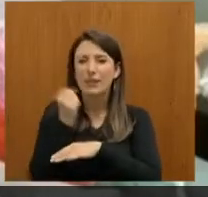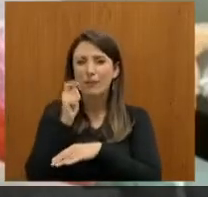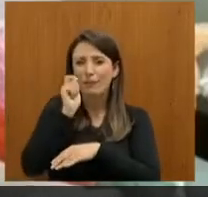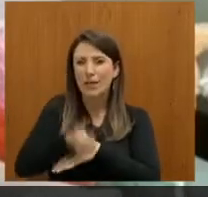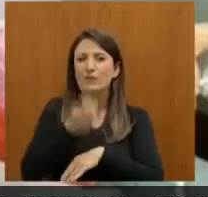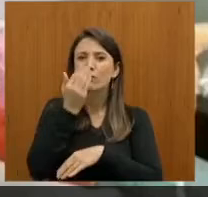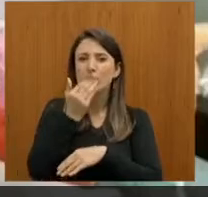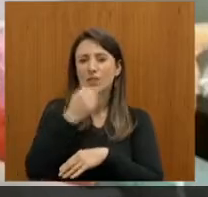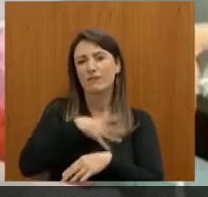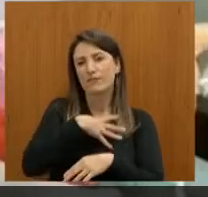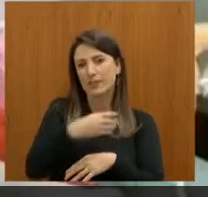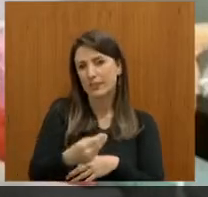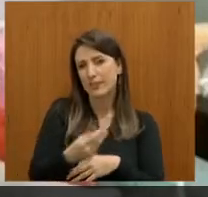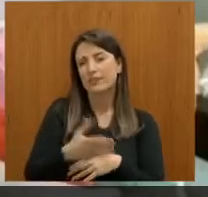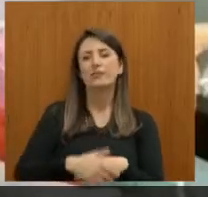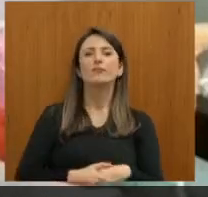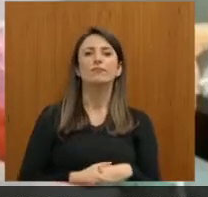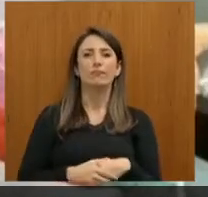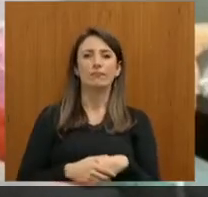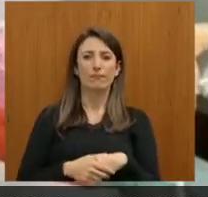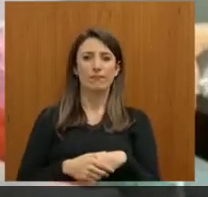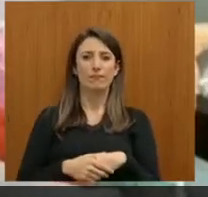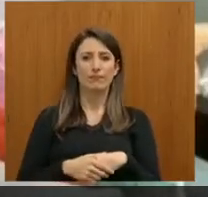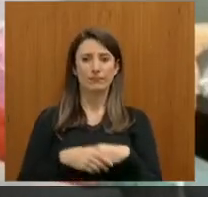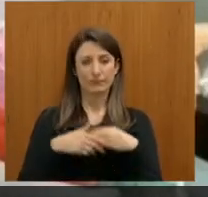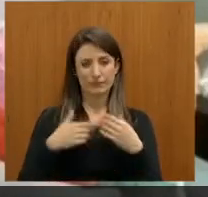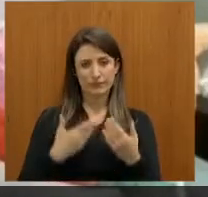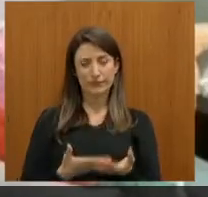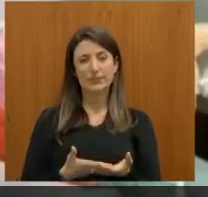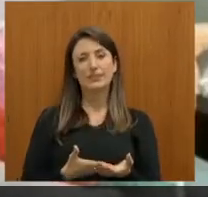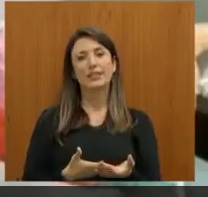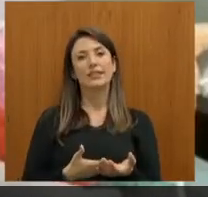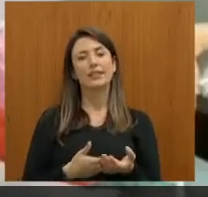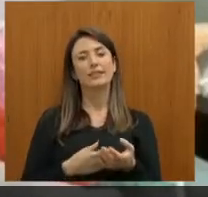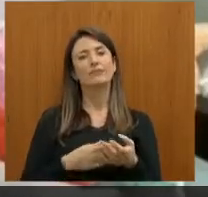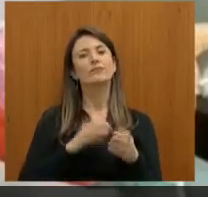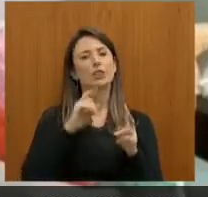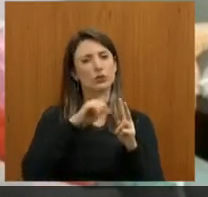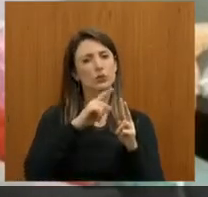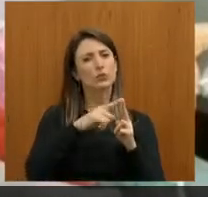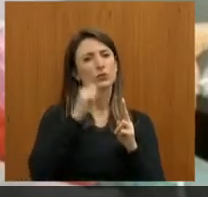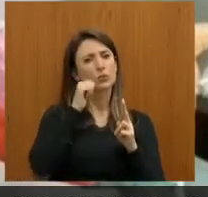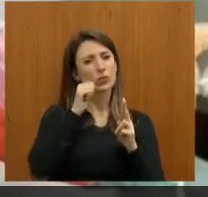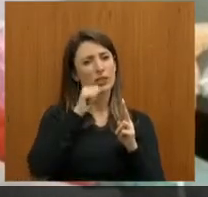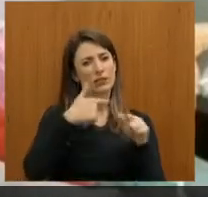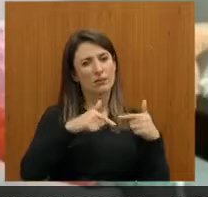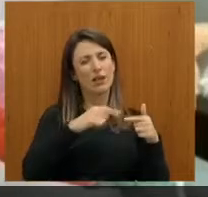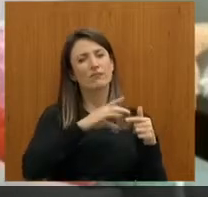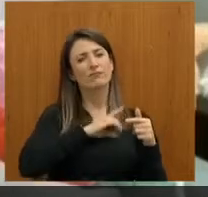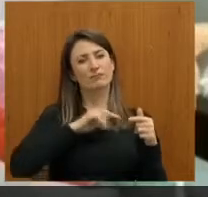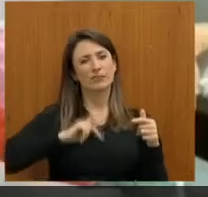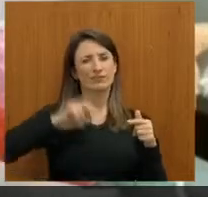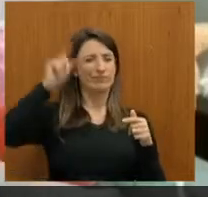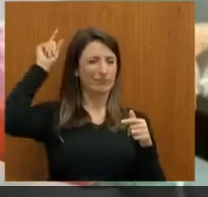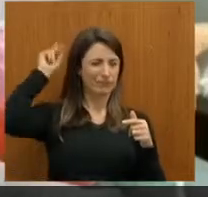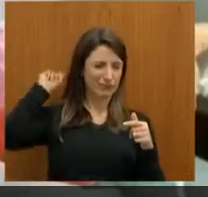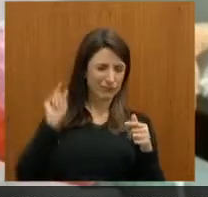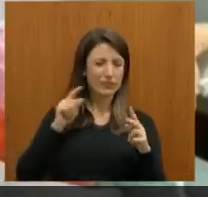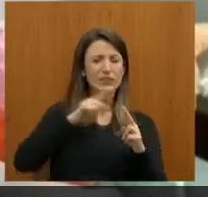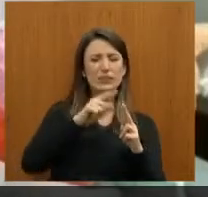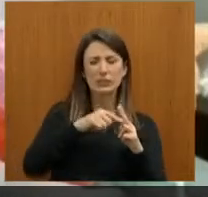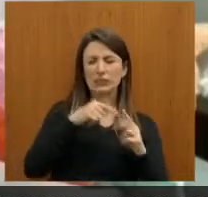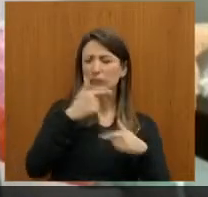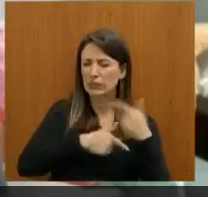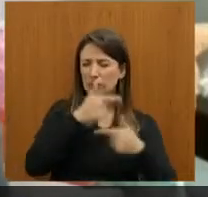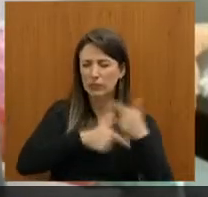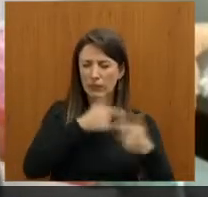atuação dela acabou é IMP e a criação em 2005